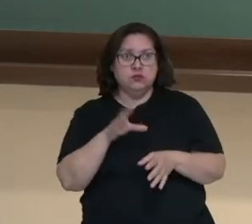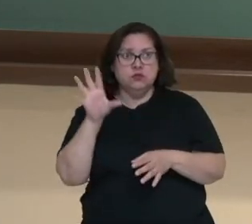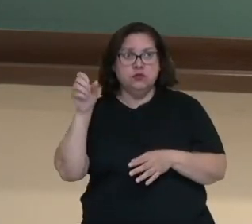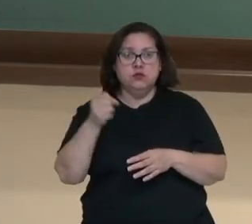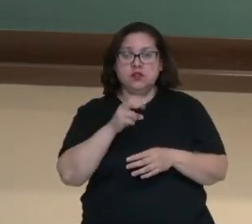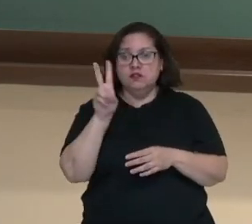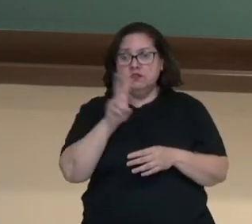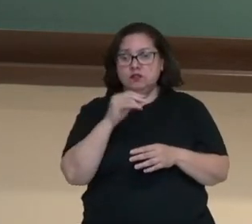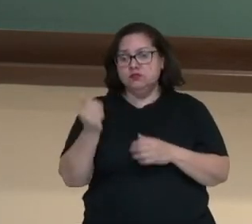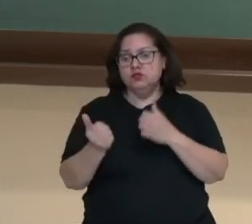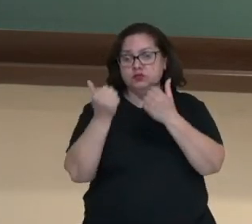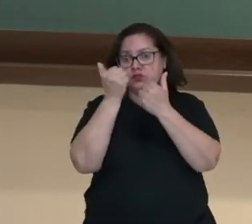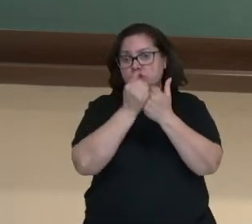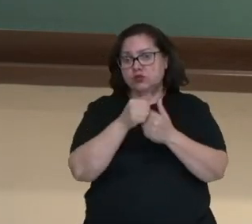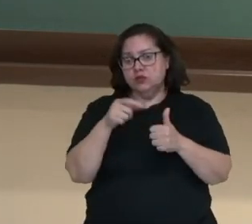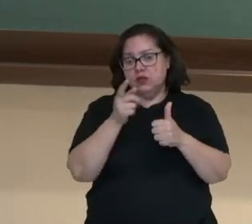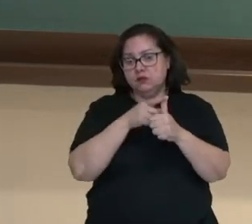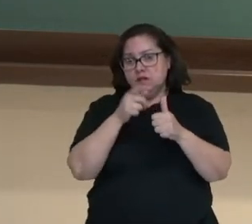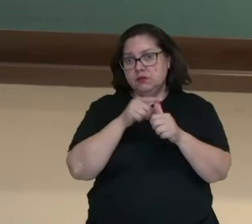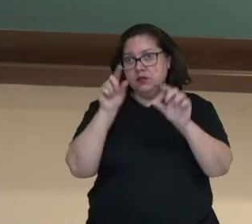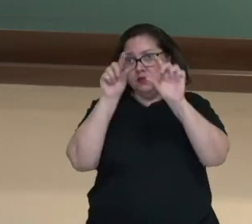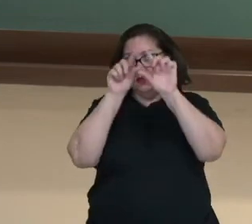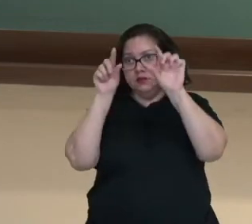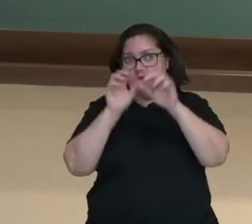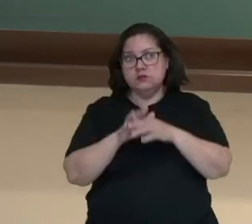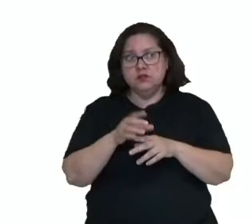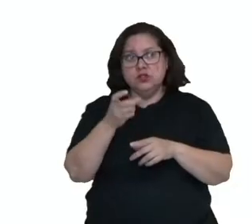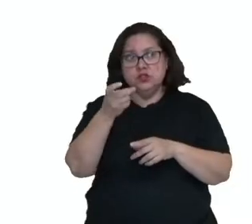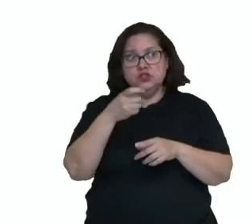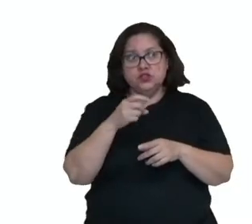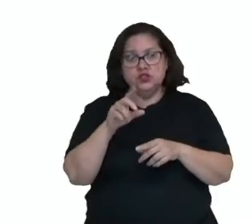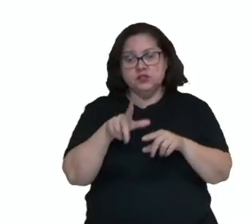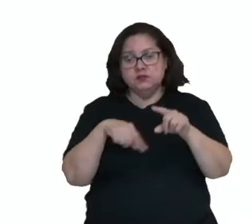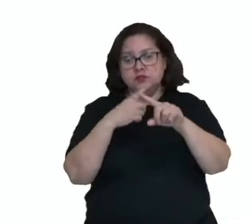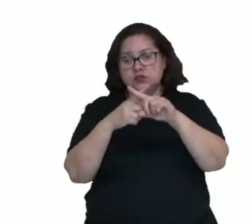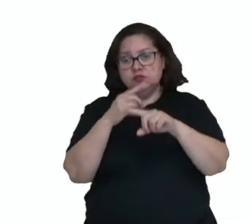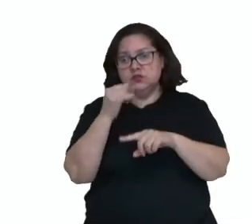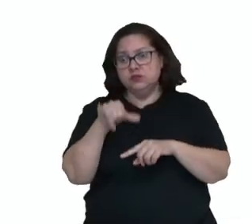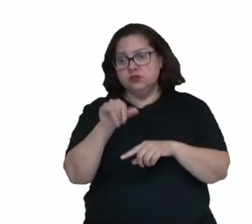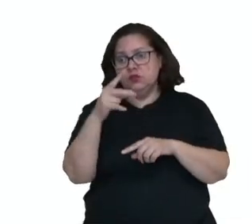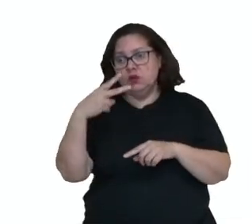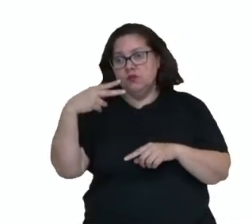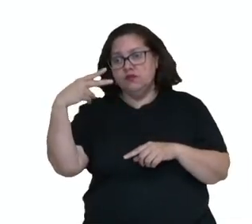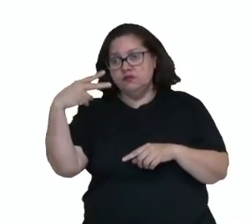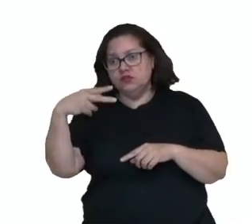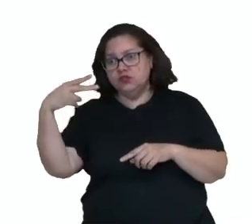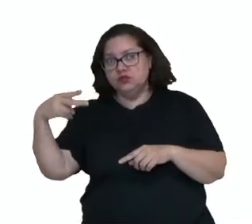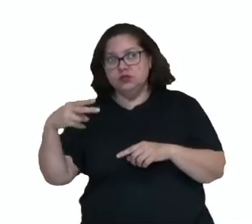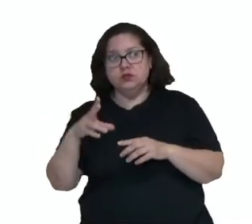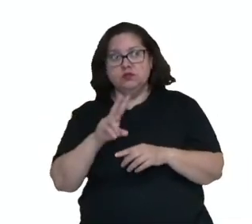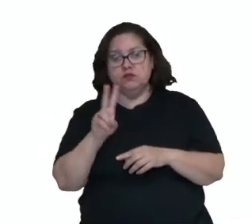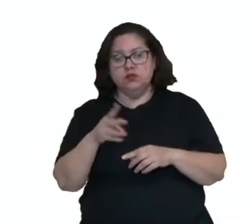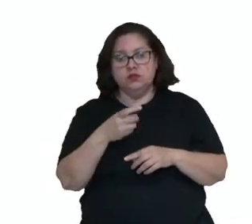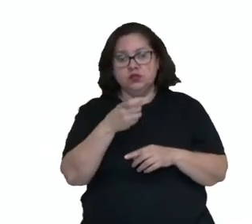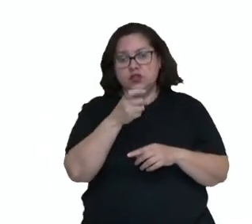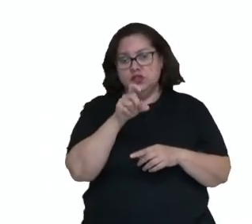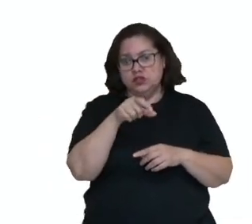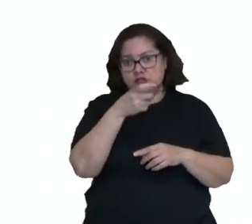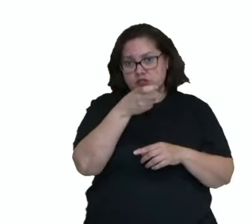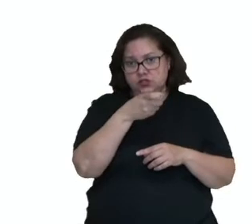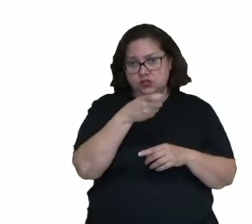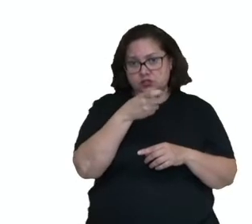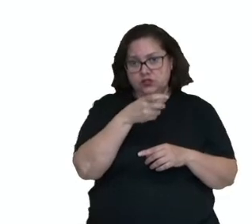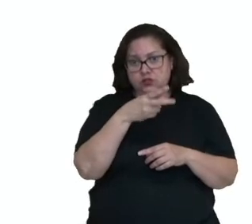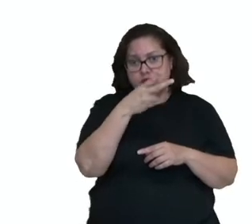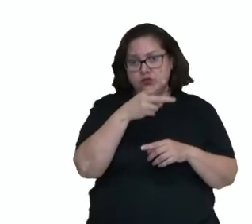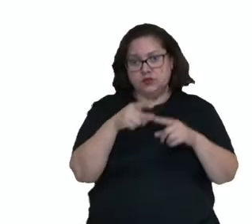esse valor e substituir na primeira equação. X mais y é igual a 22, pego o valor de x, que é 2 mais